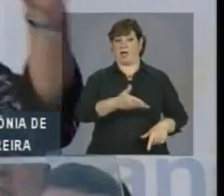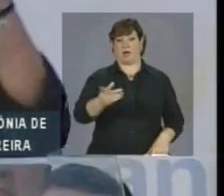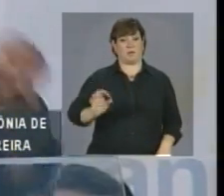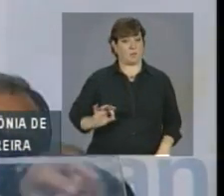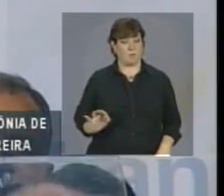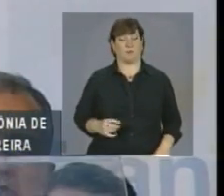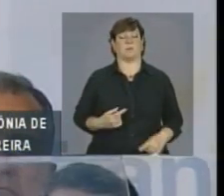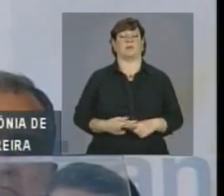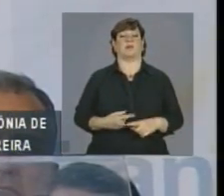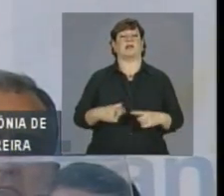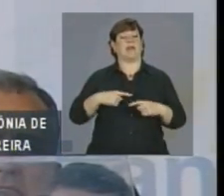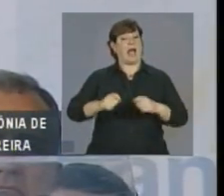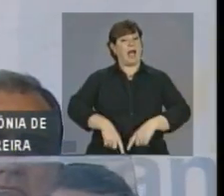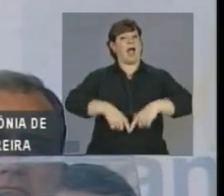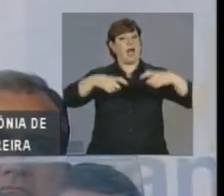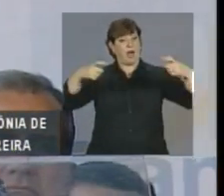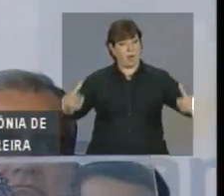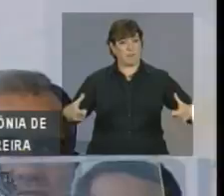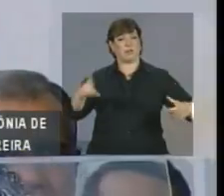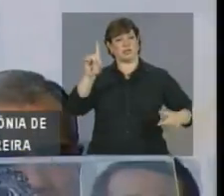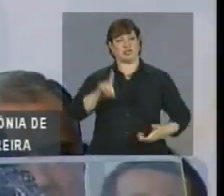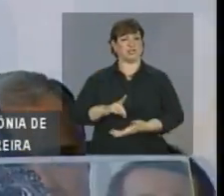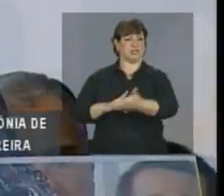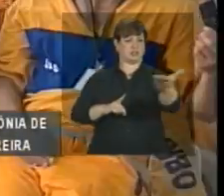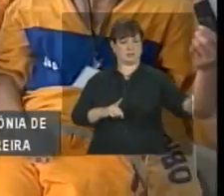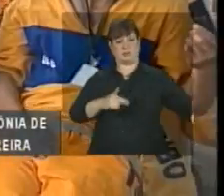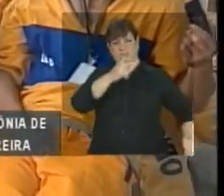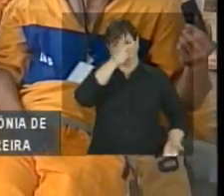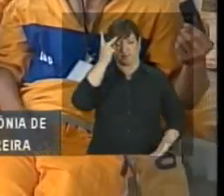estamos ampliando os direitos dos trabalhadores.